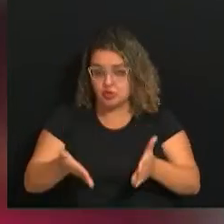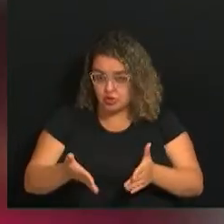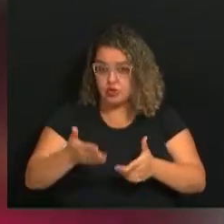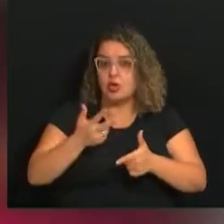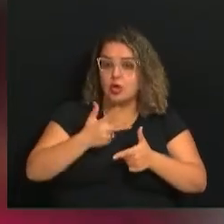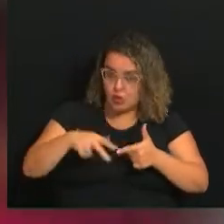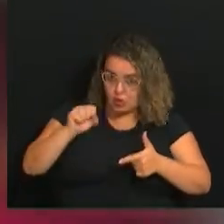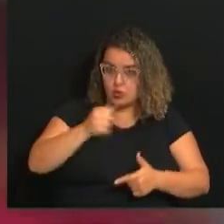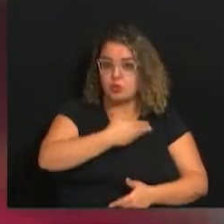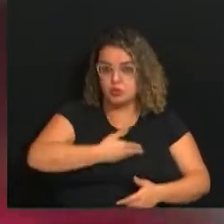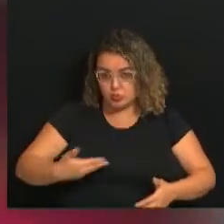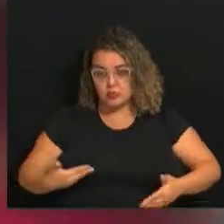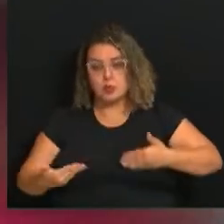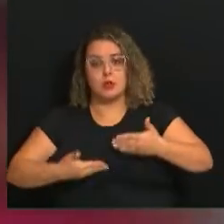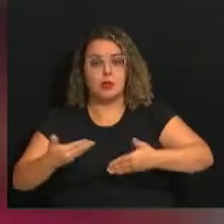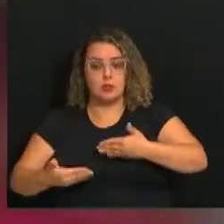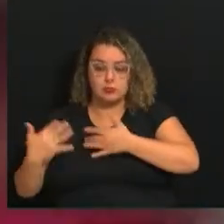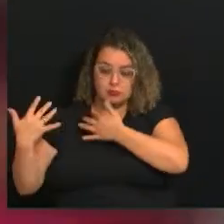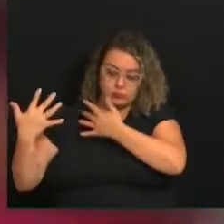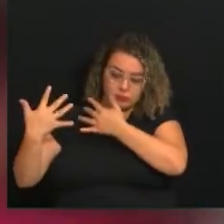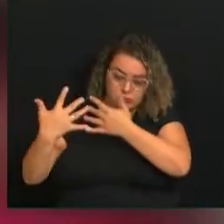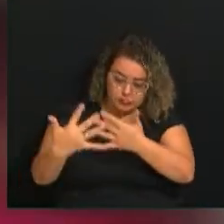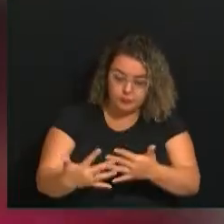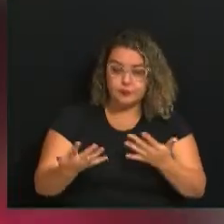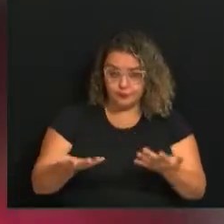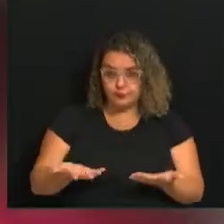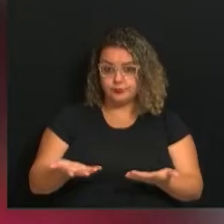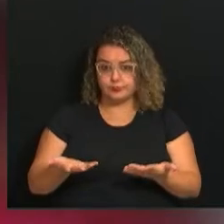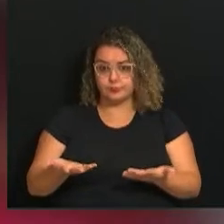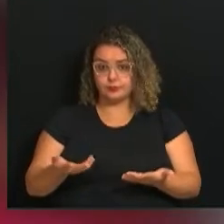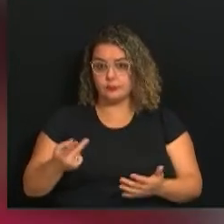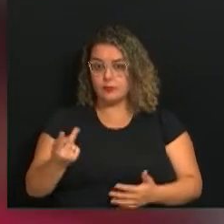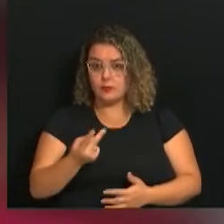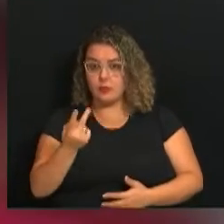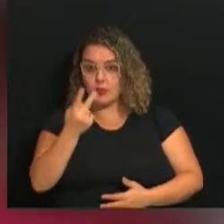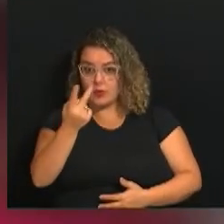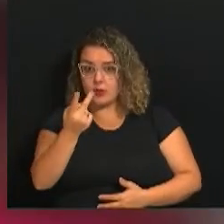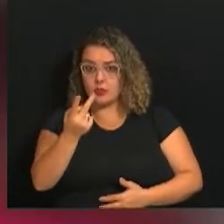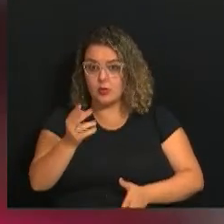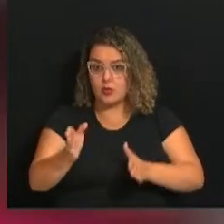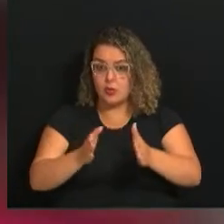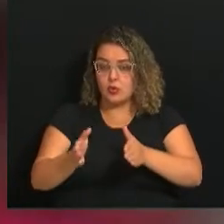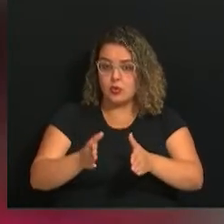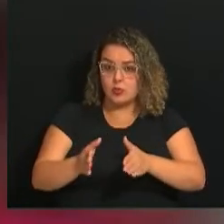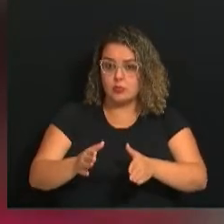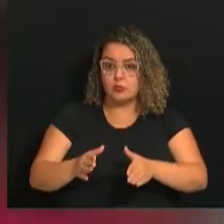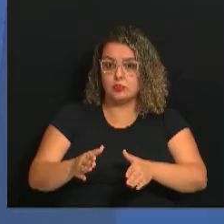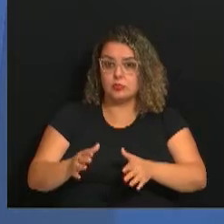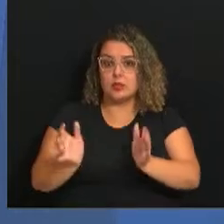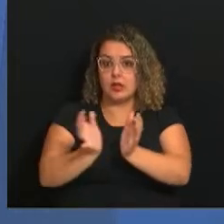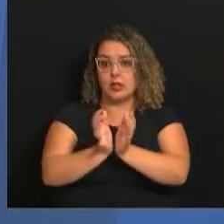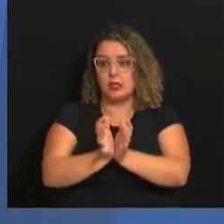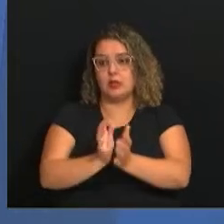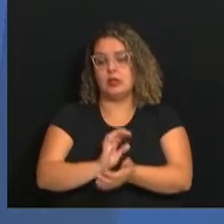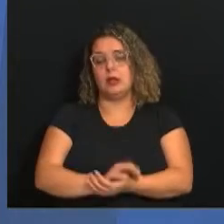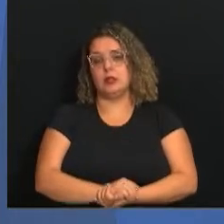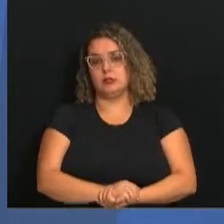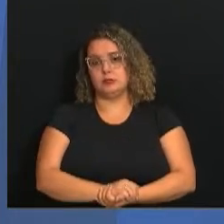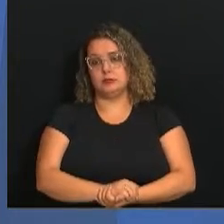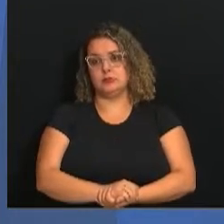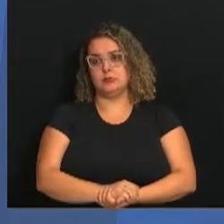dos professores, que deveria ser a categoria mais valorizada que a gente deveria ter no nosso país, isso não acontece, principalmente no estado de São